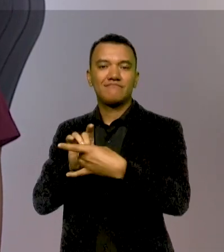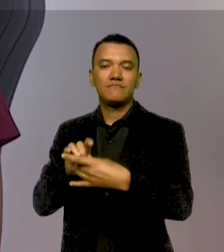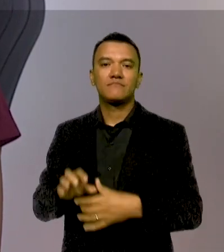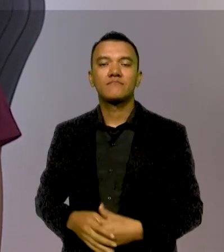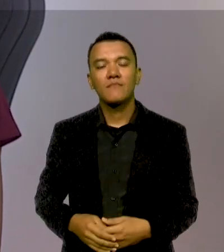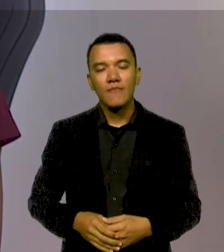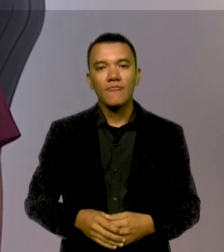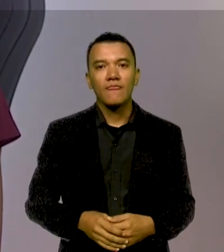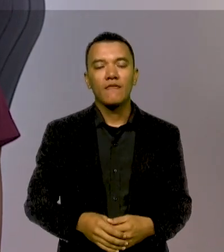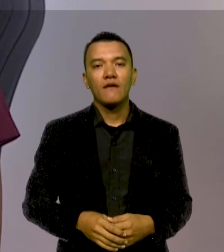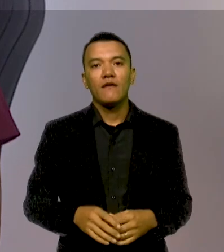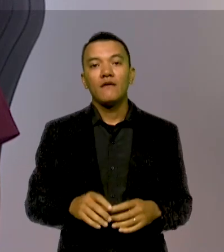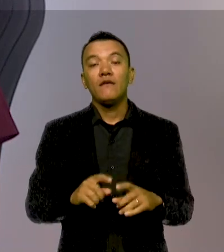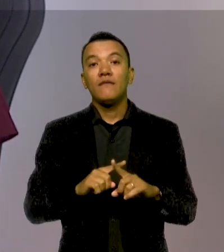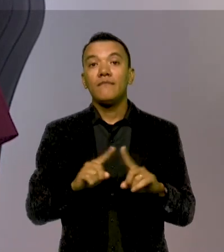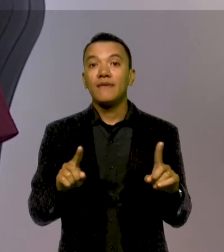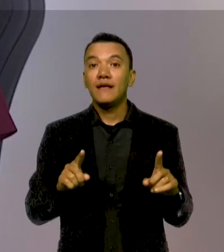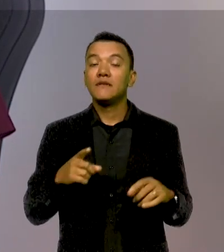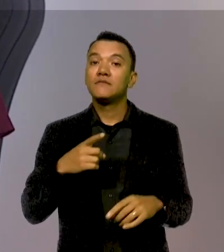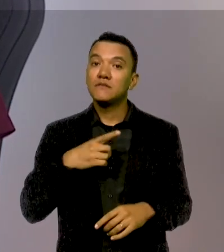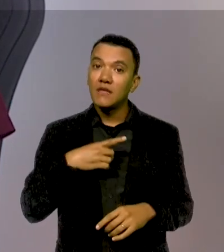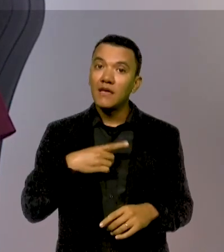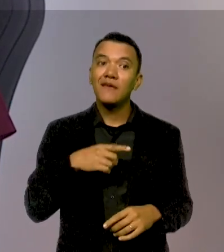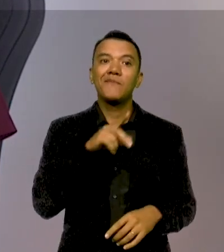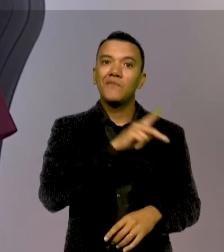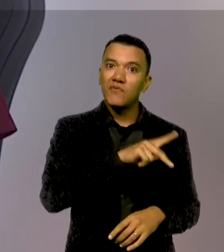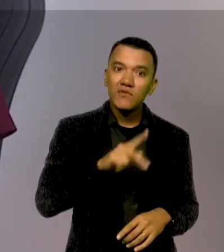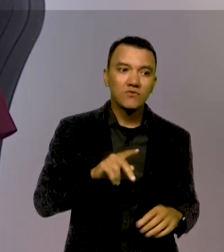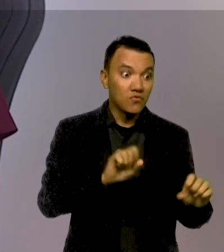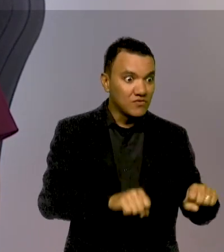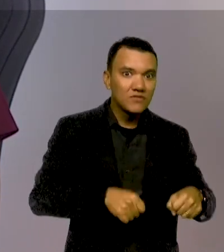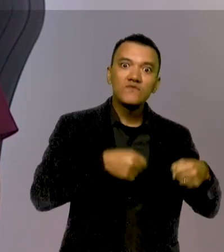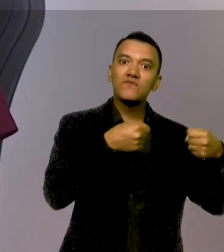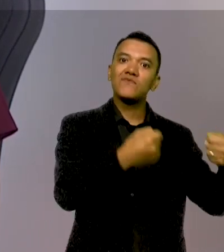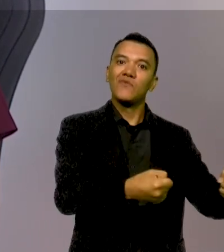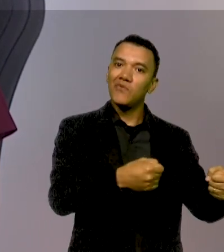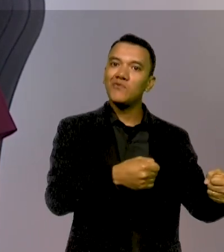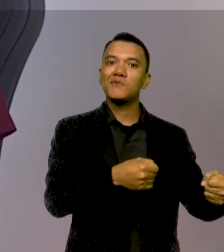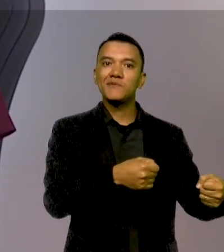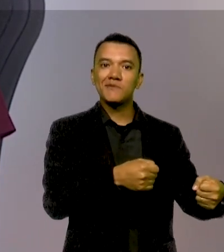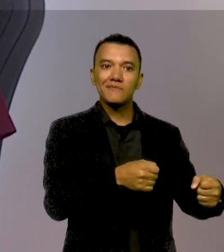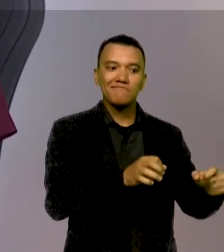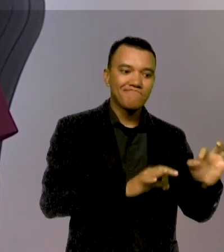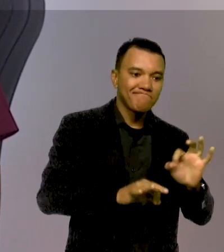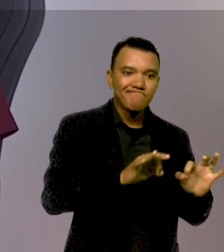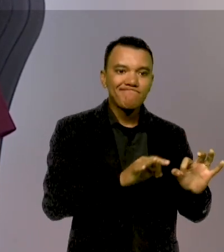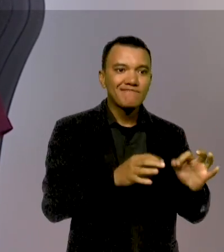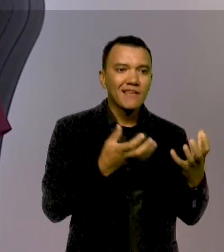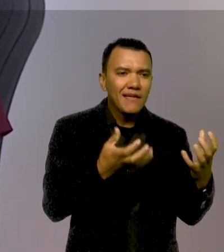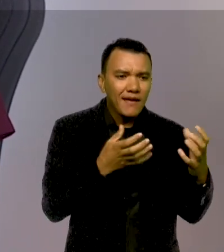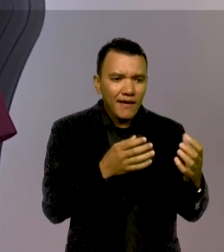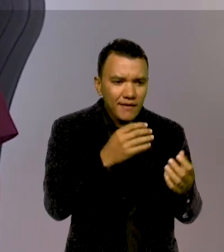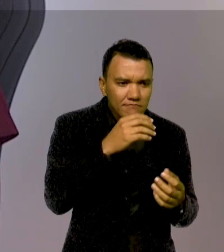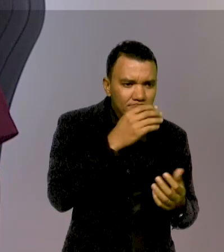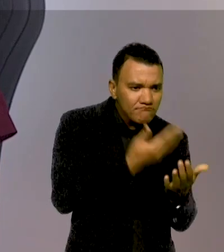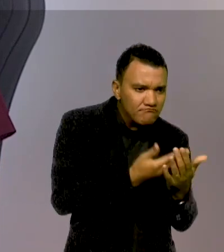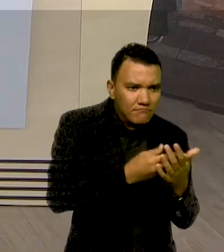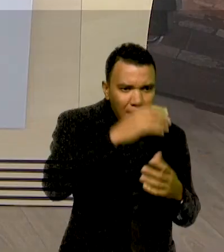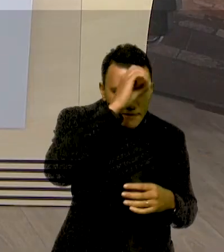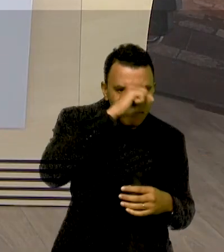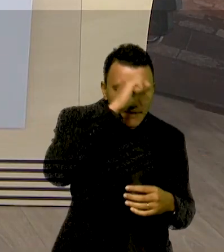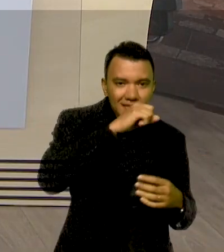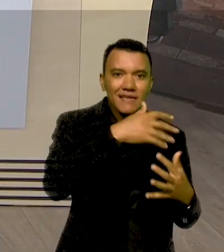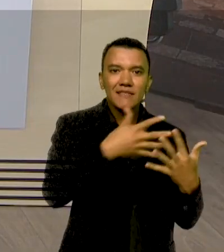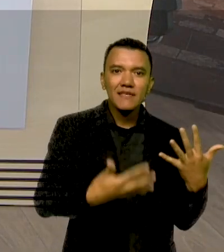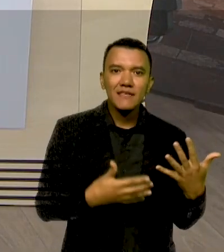professores que são bem mais engajados, né, nessa busca por esse conhecimento específico,